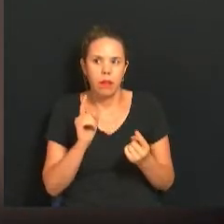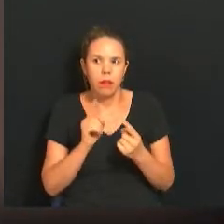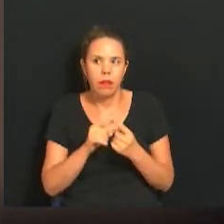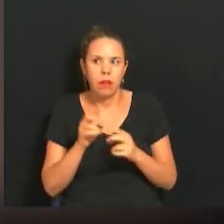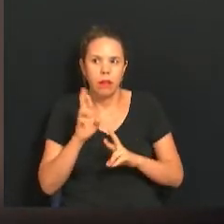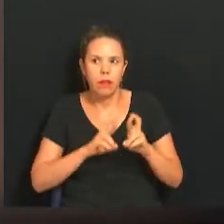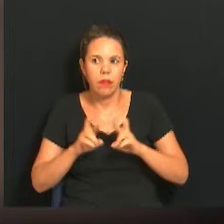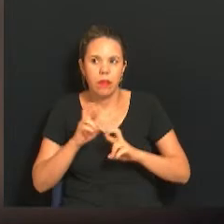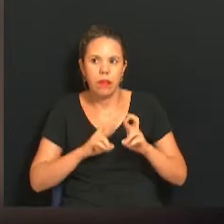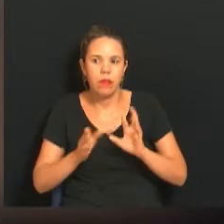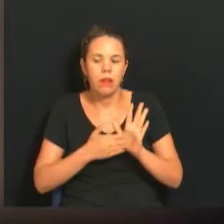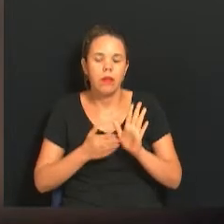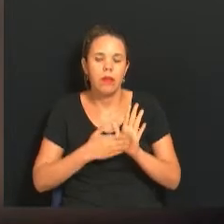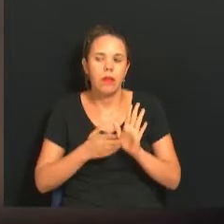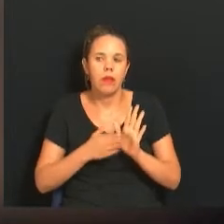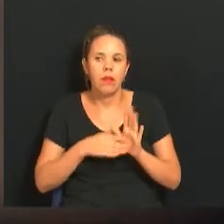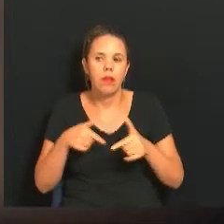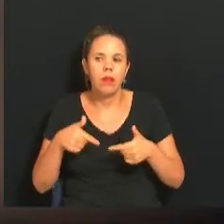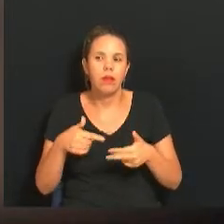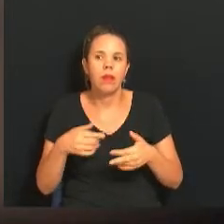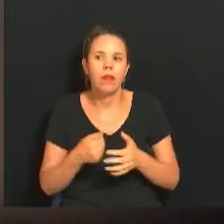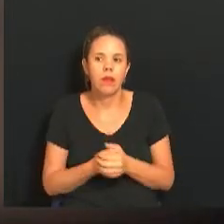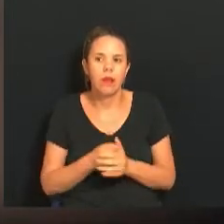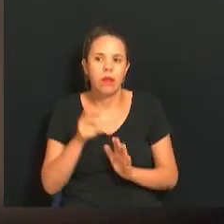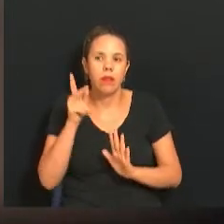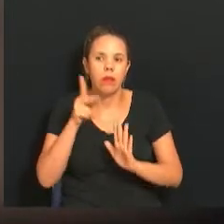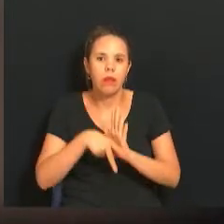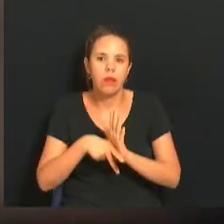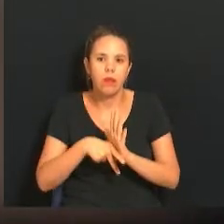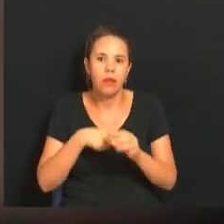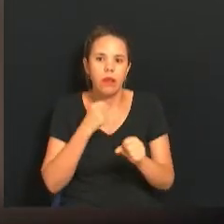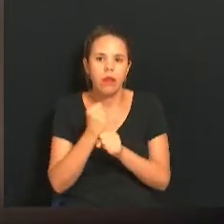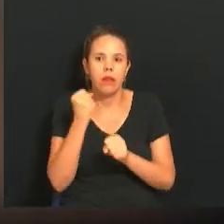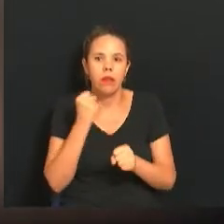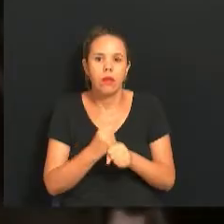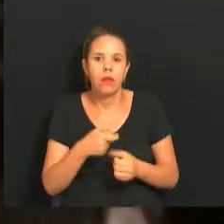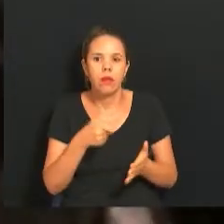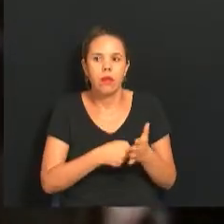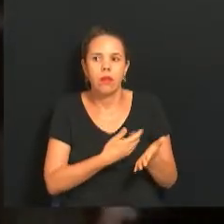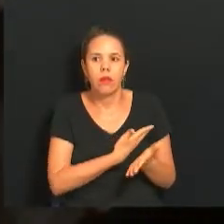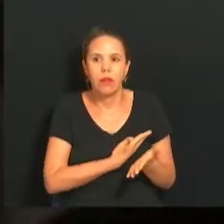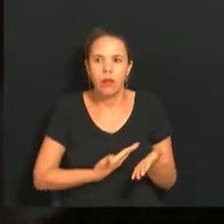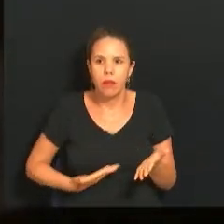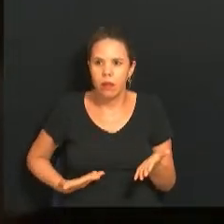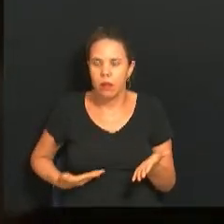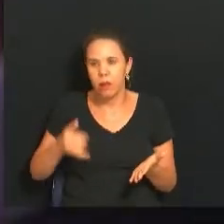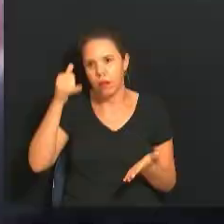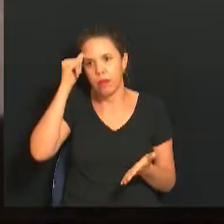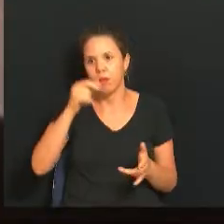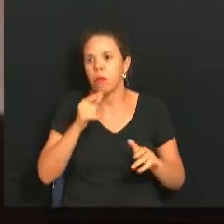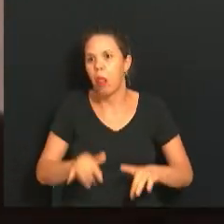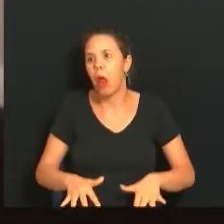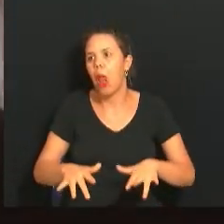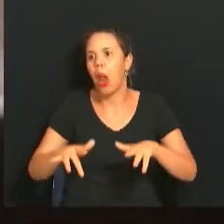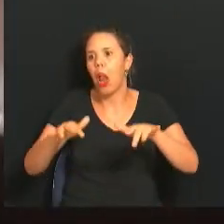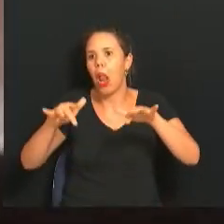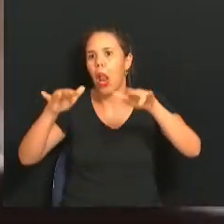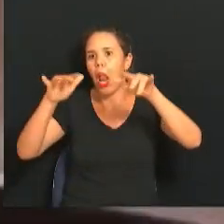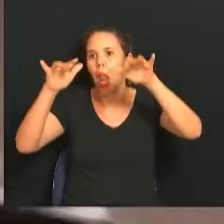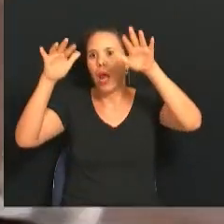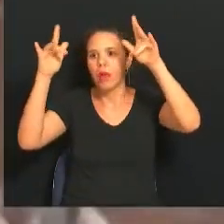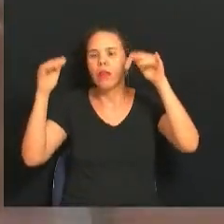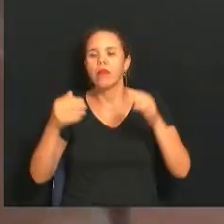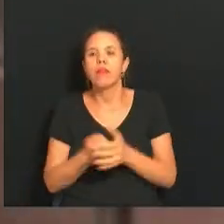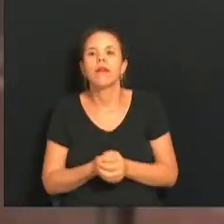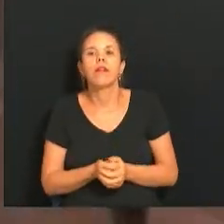analisar e propor intervenções, projetos, obras e políticas públicas para o combate de alagamentos, enchentes e